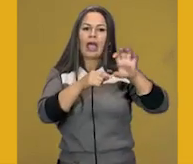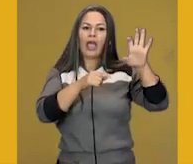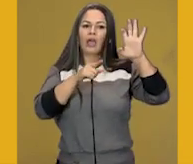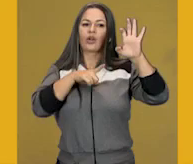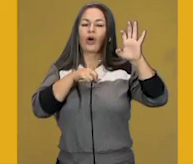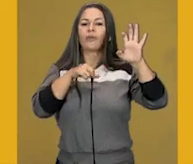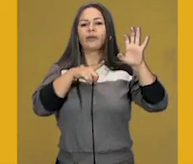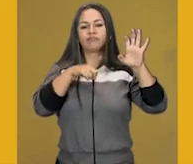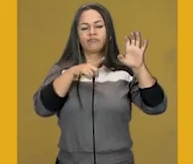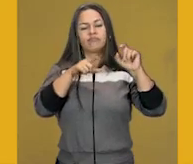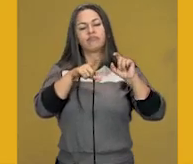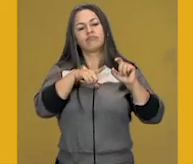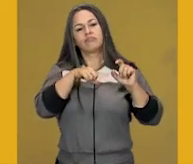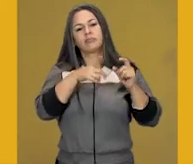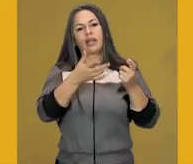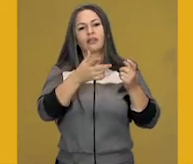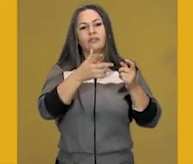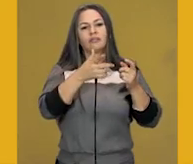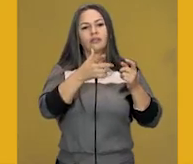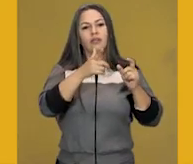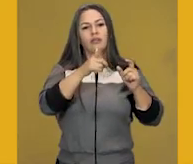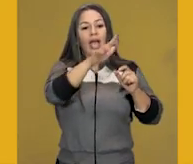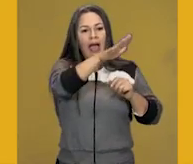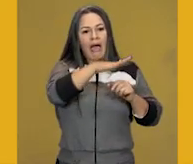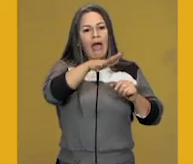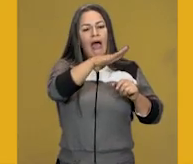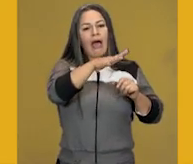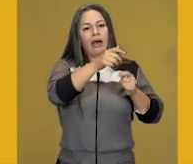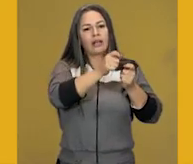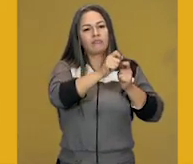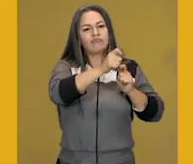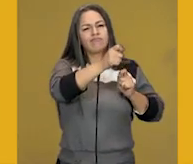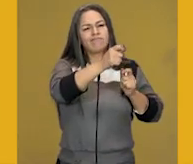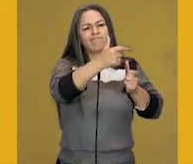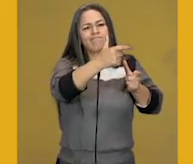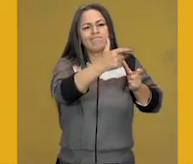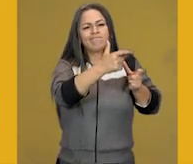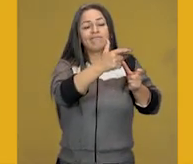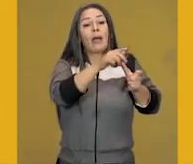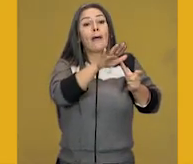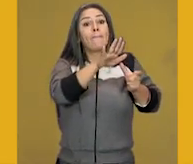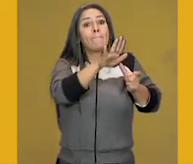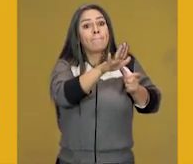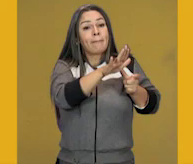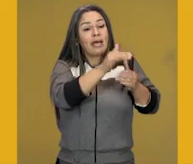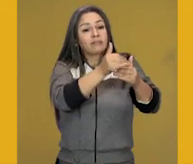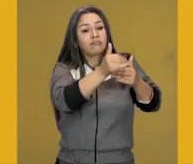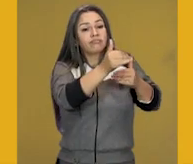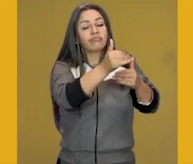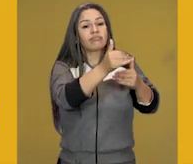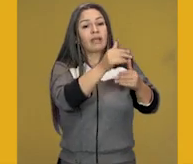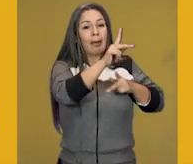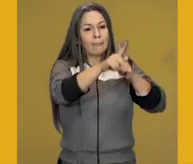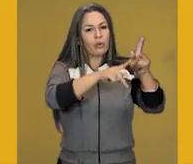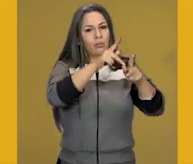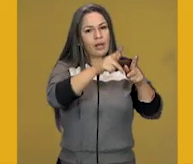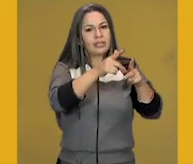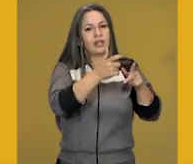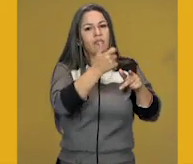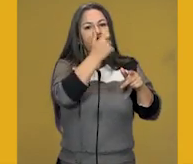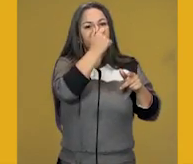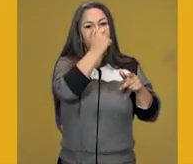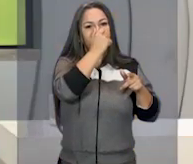alta quanto a da Ásia. Contudo, a Europa é um continente muito pequeno, então isso não contribui para que a população de lá seja